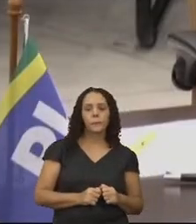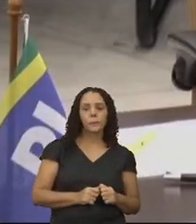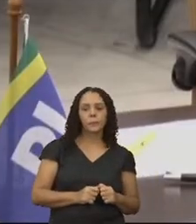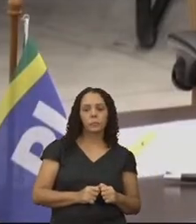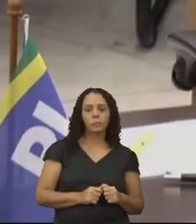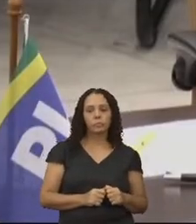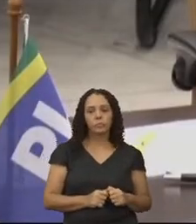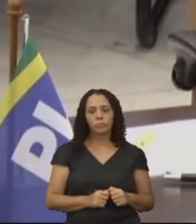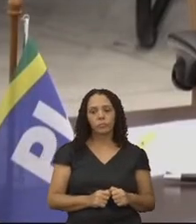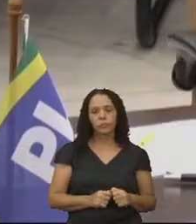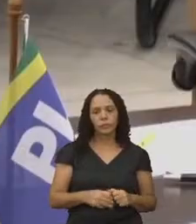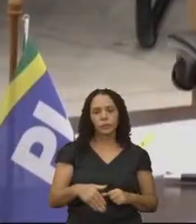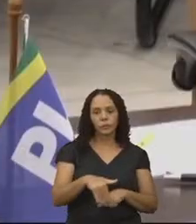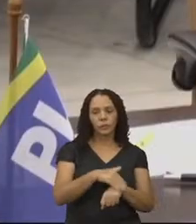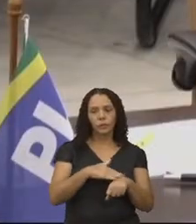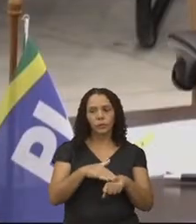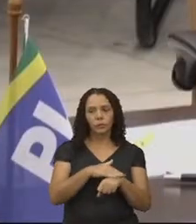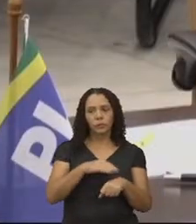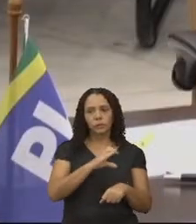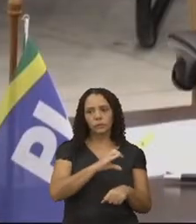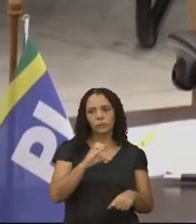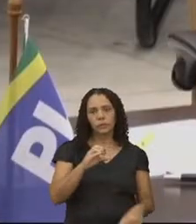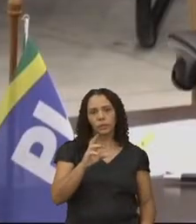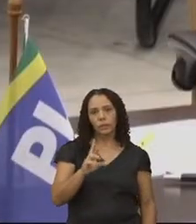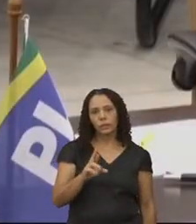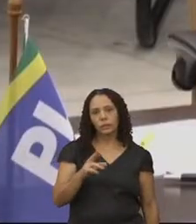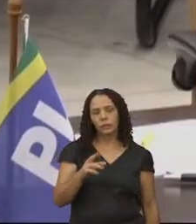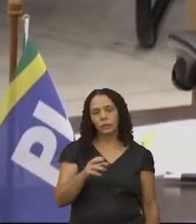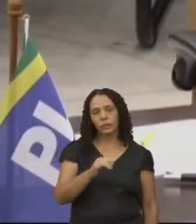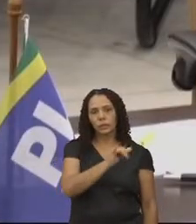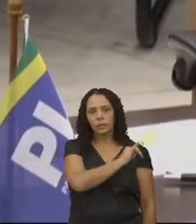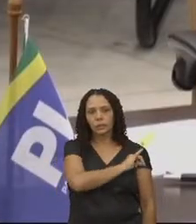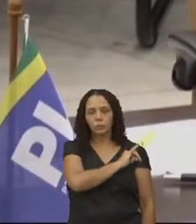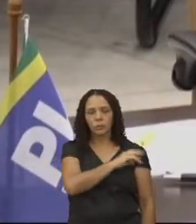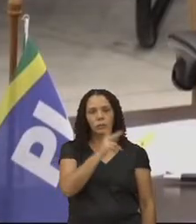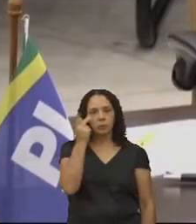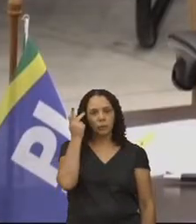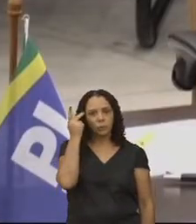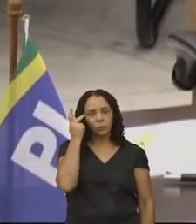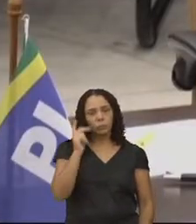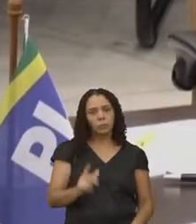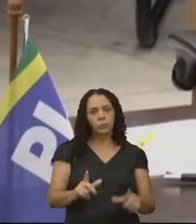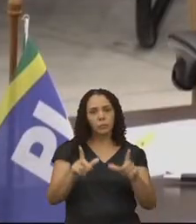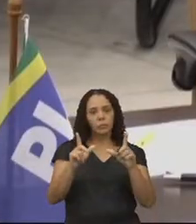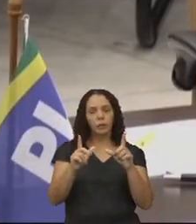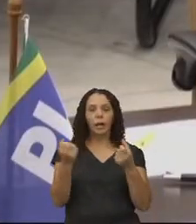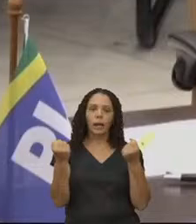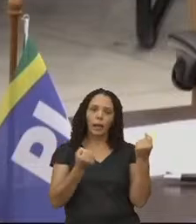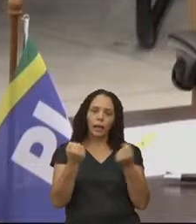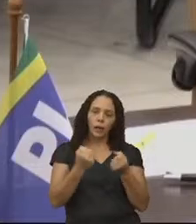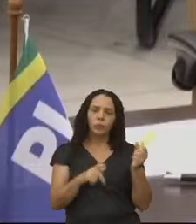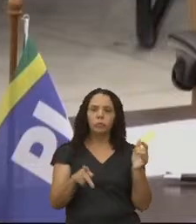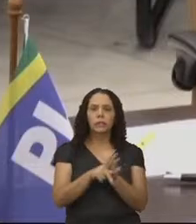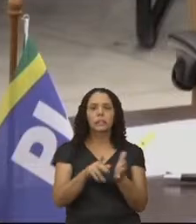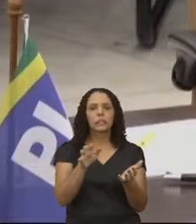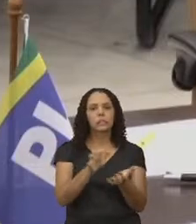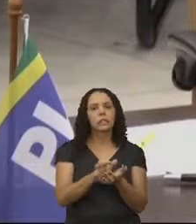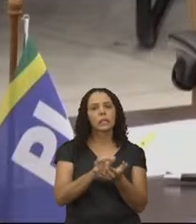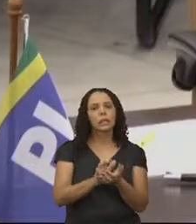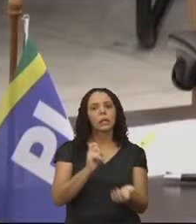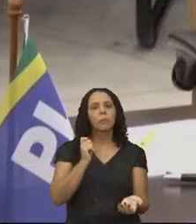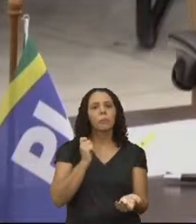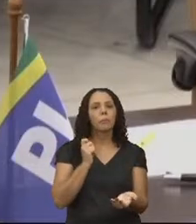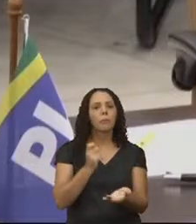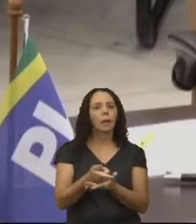conversando com a CCR Rio São Paulo, para as placas da cidade de Jacareí não pagar pedágio, porque ninguém